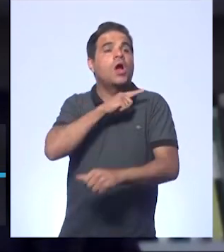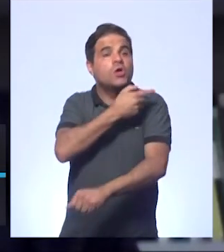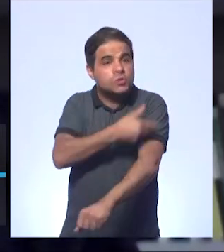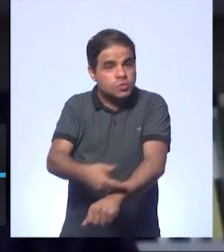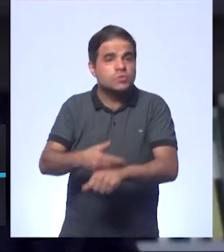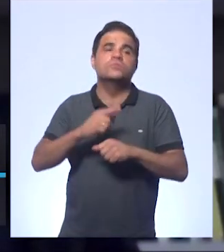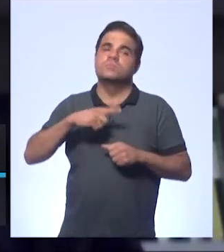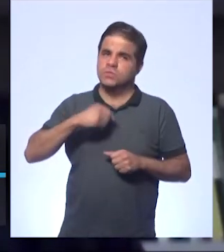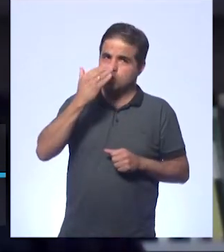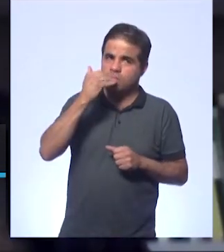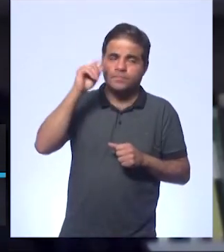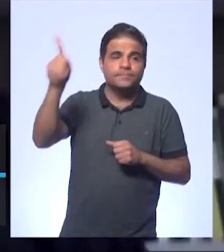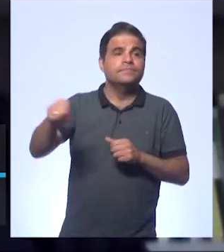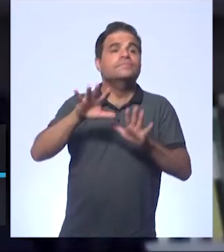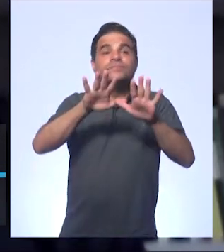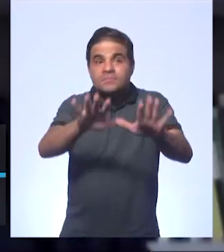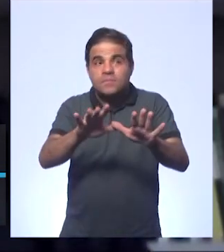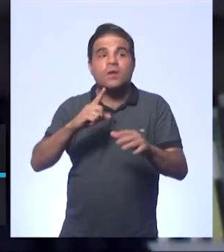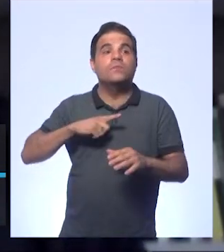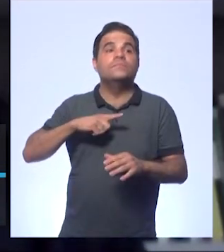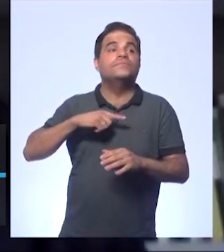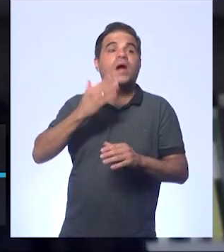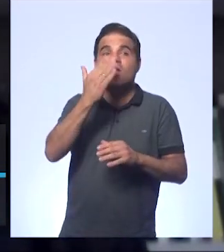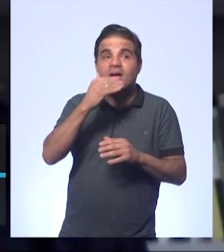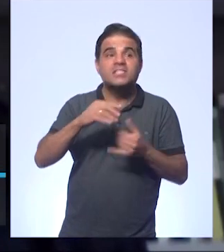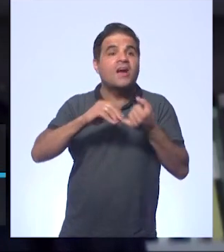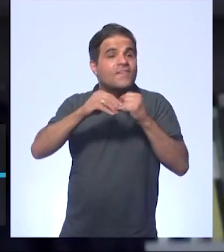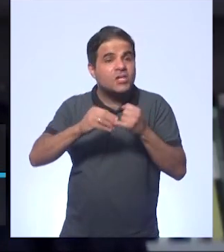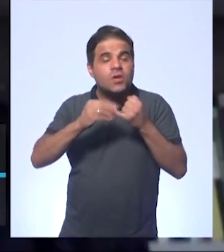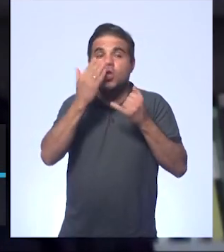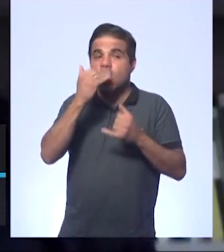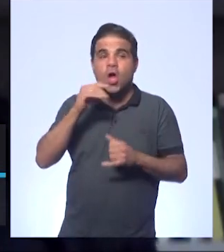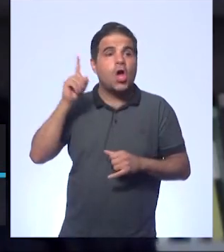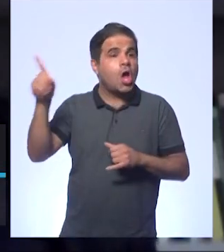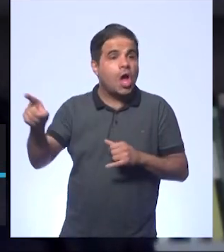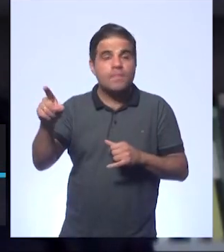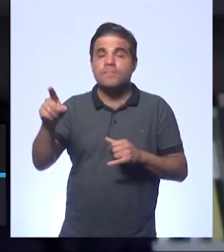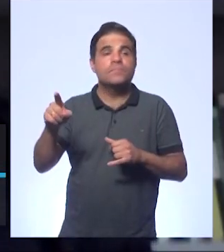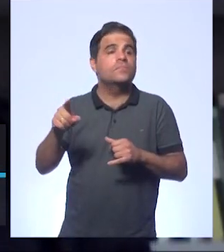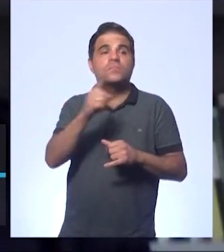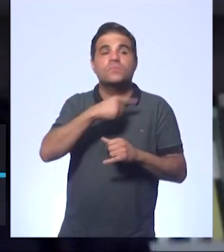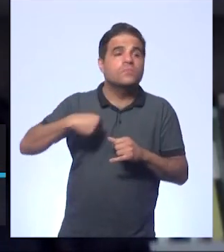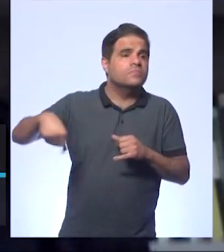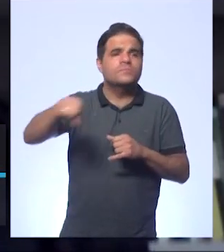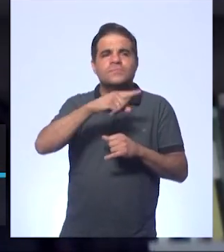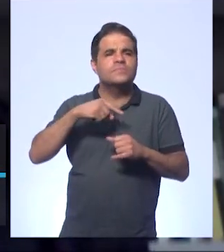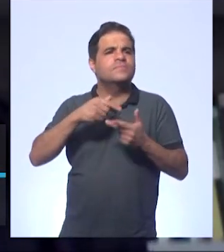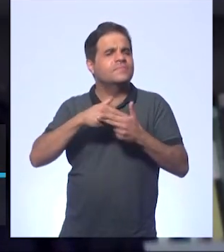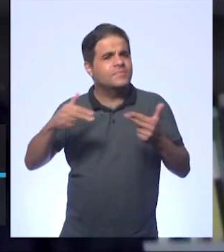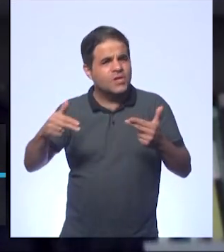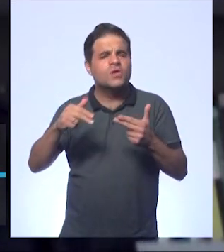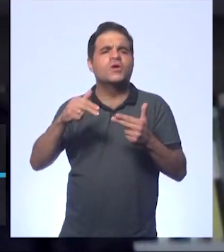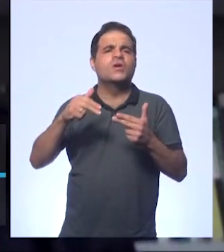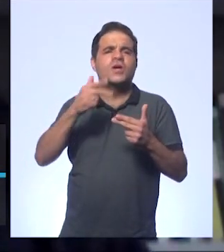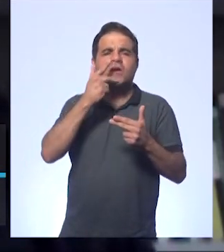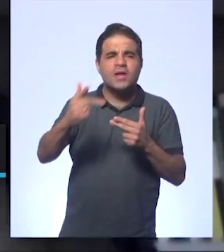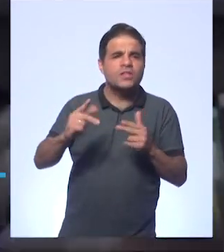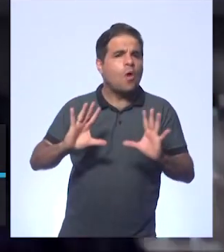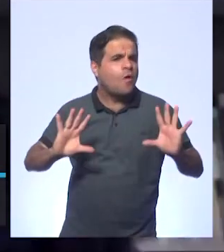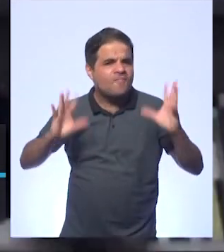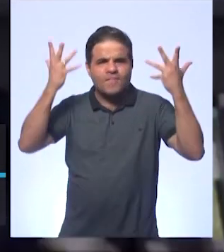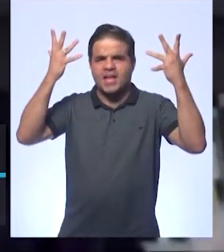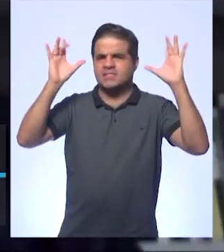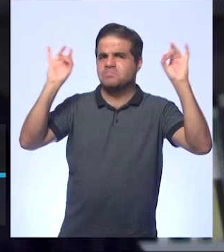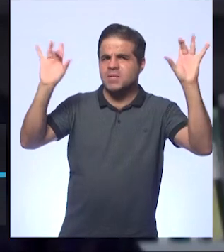comer a feijoada. Na verdade, gente, quem come a feijoada são os madodas, quando há um